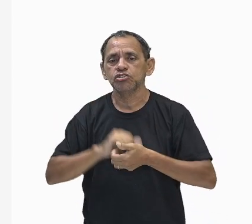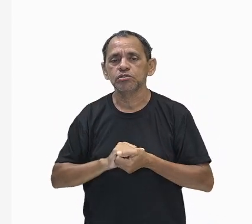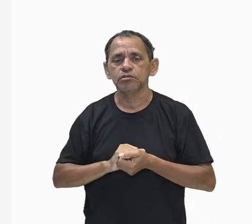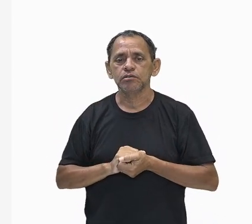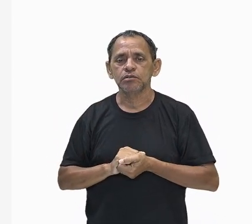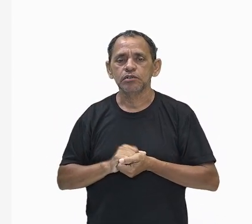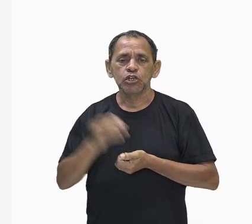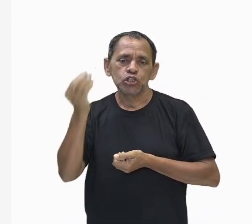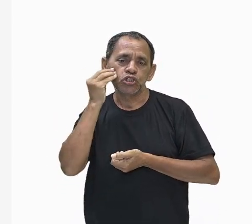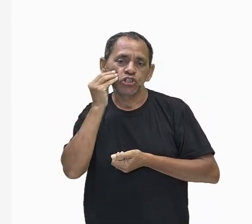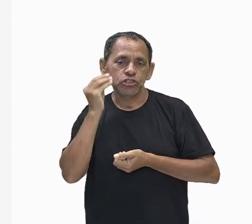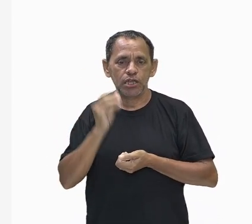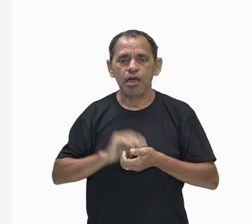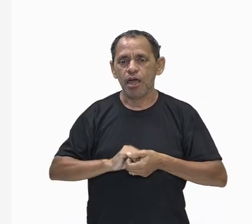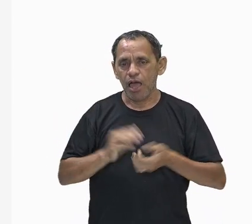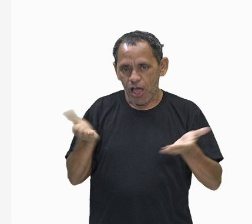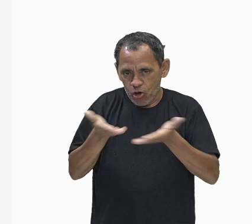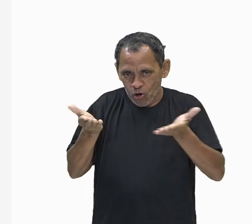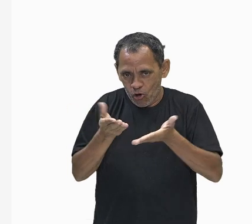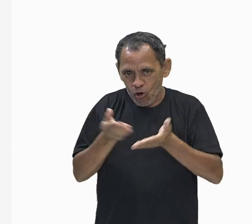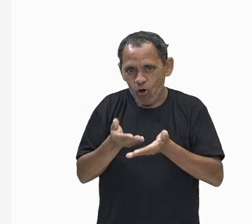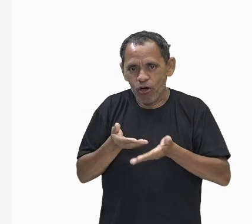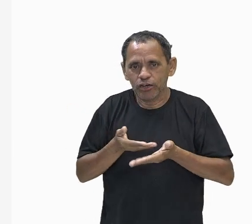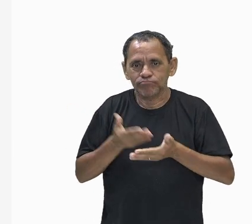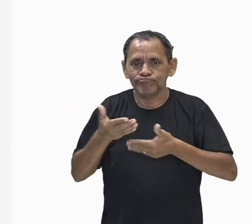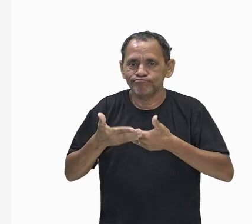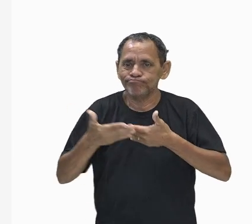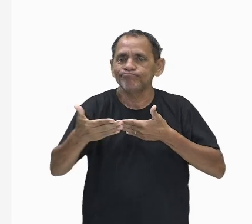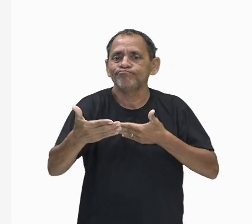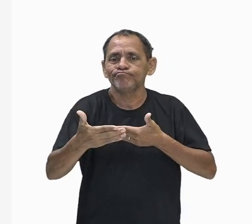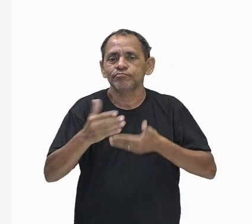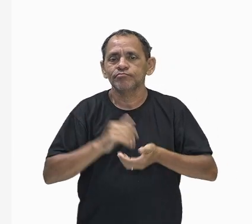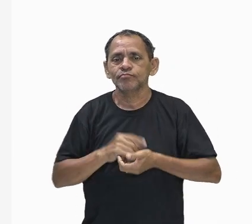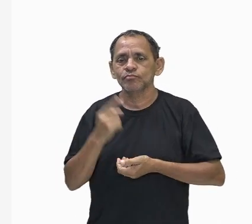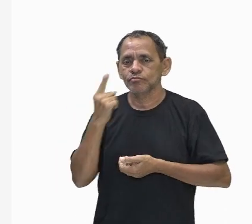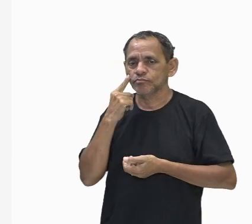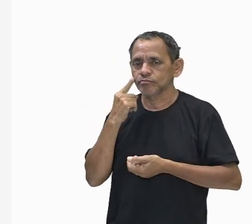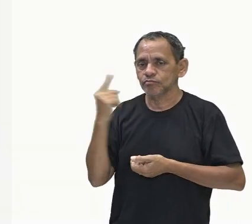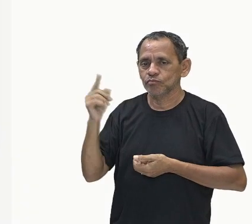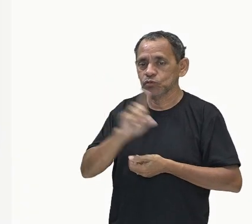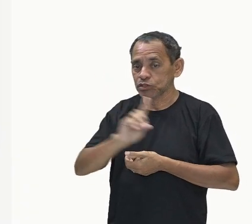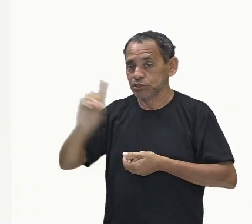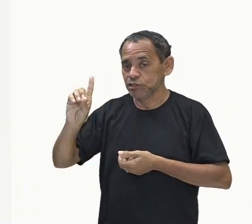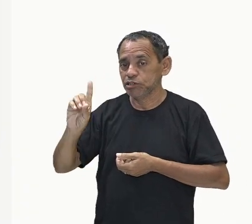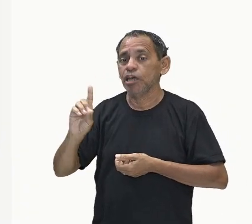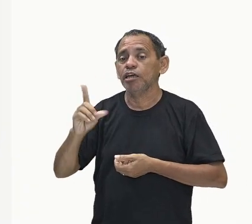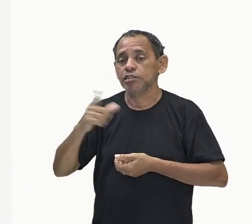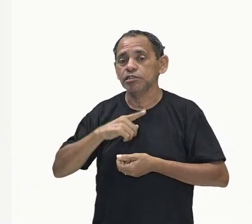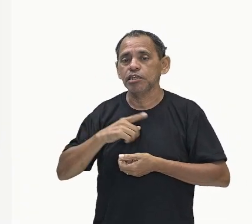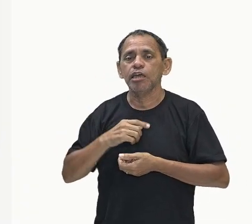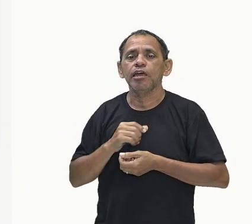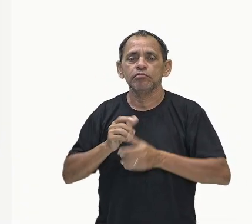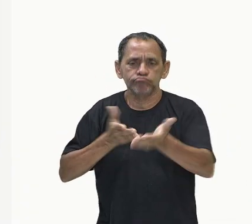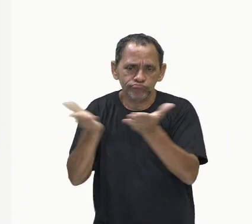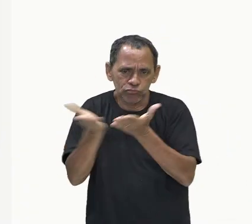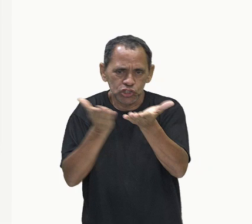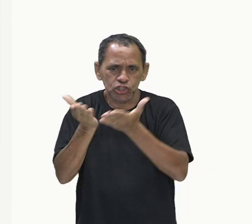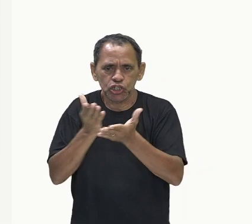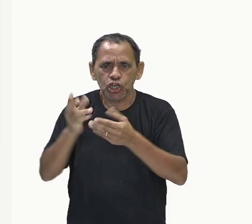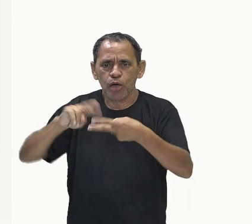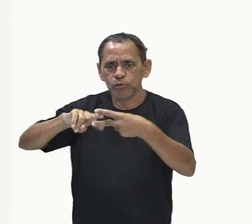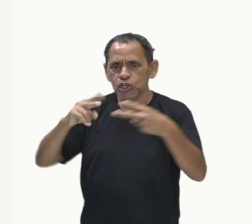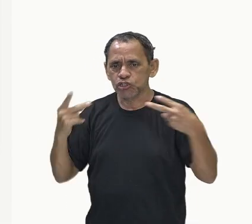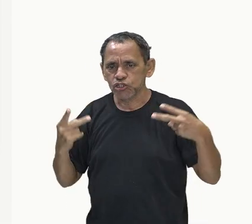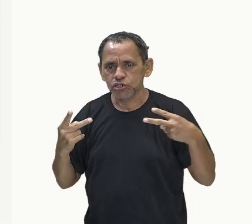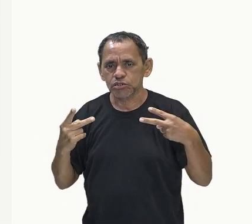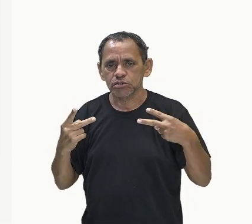acompanhar. Nesse primeiro momento aí da imagem, mais à direita, nós temos a terapia gênica ex vivo, que vai ser